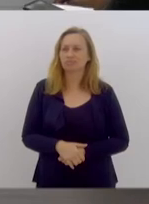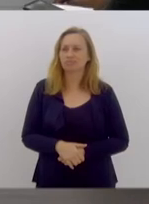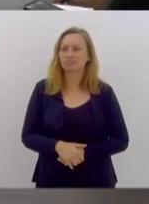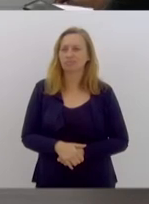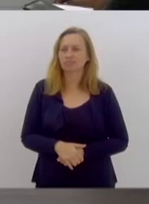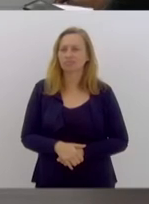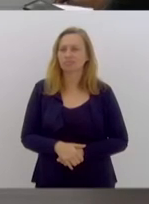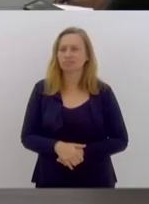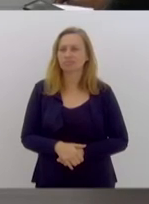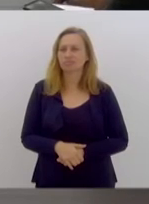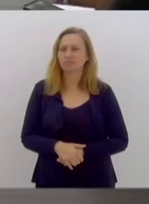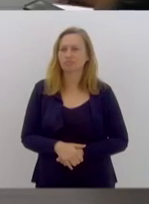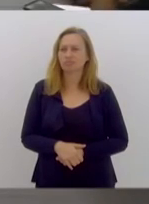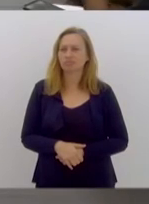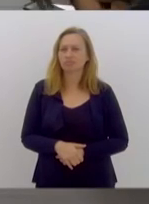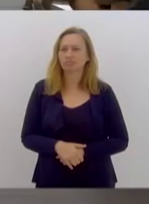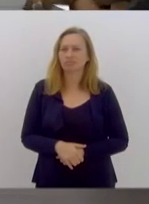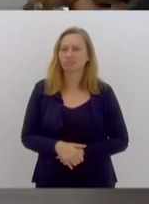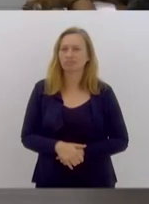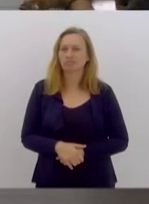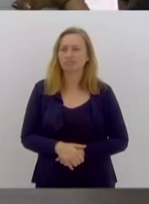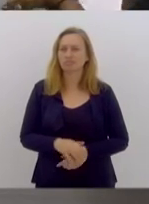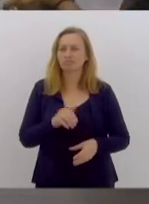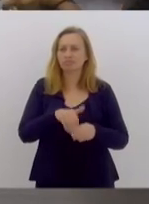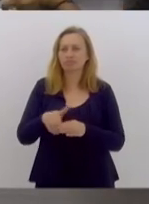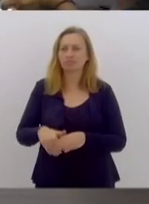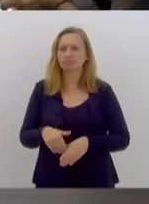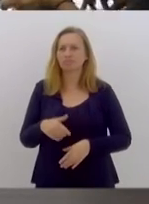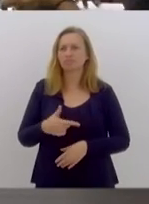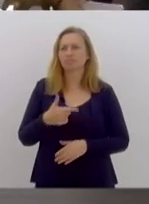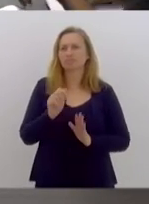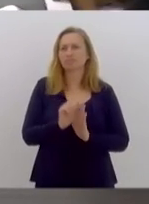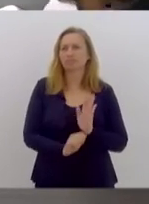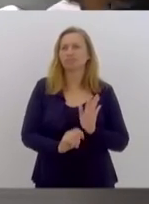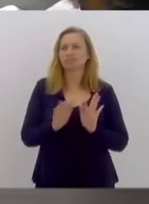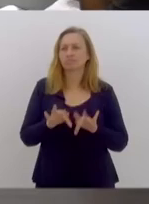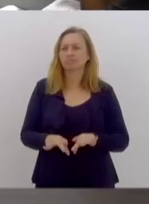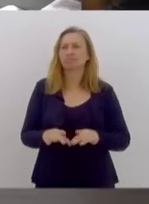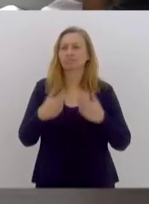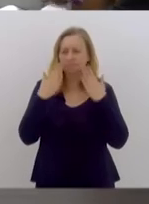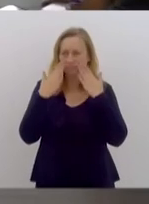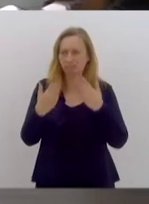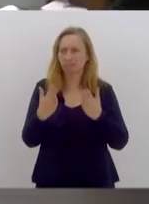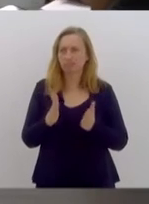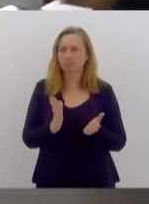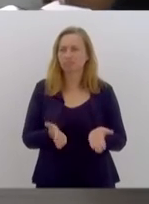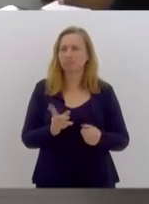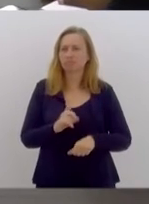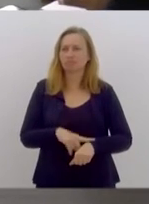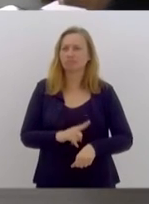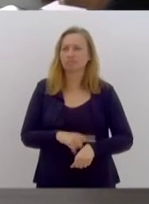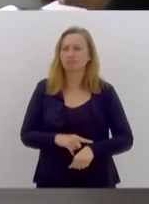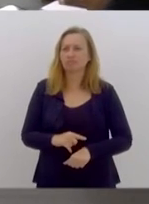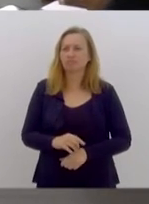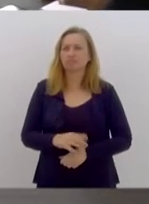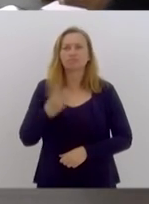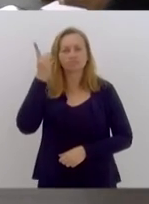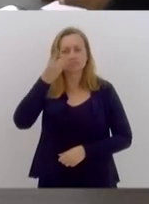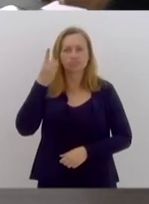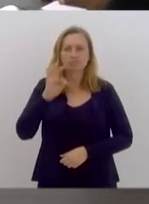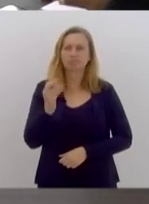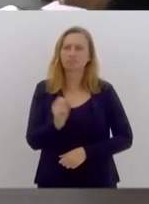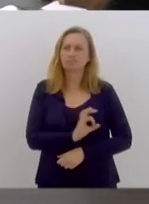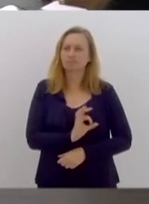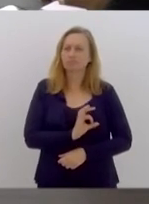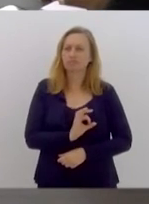gostaria de colocar em votação relatório final Quais alterações que vão apresentar agora no momento aqui deputada Marta